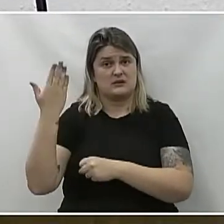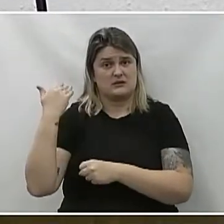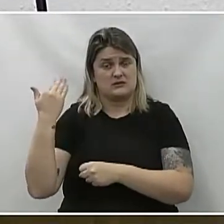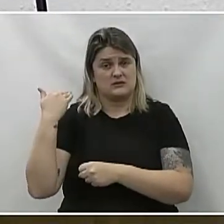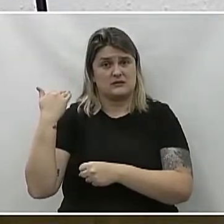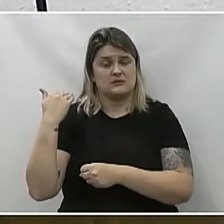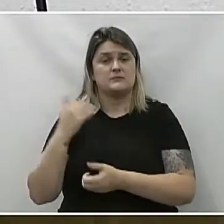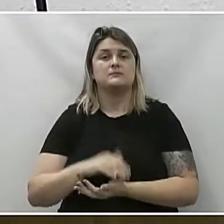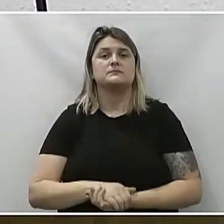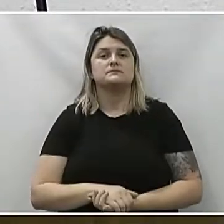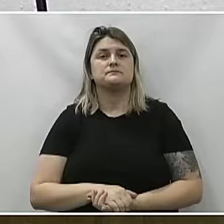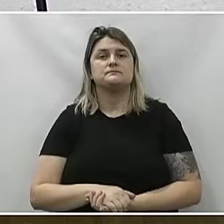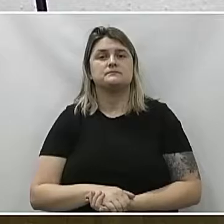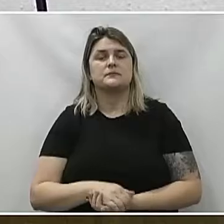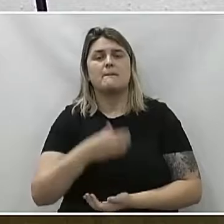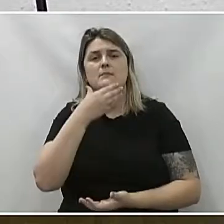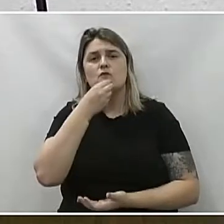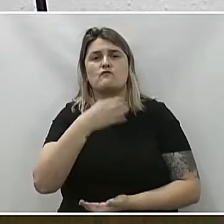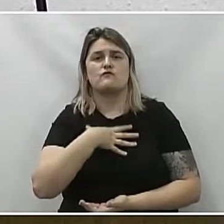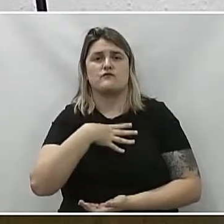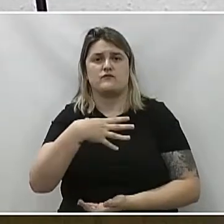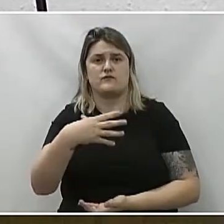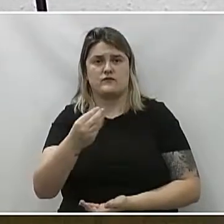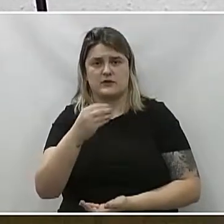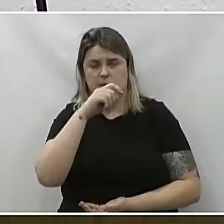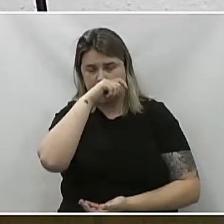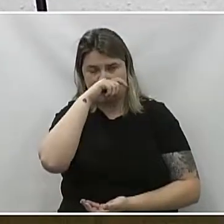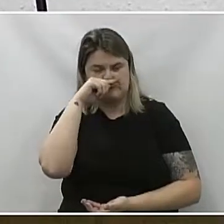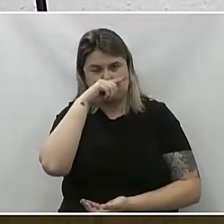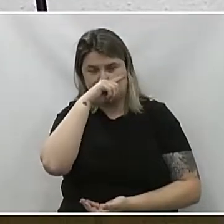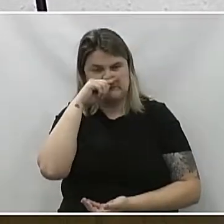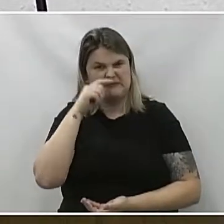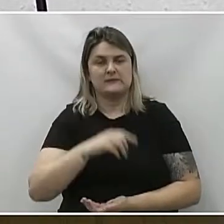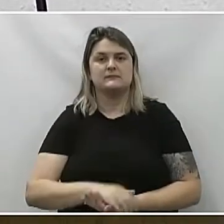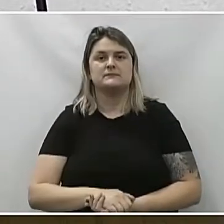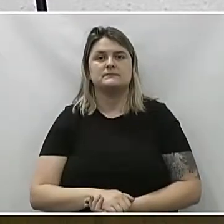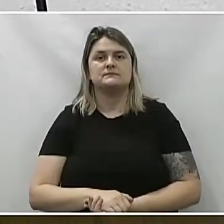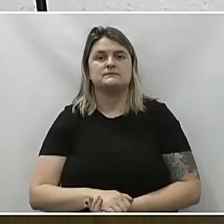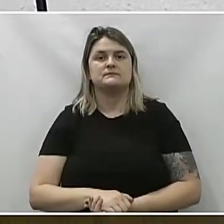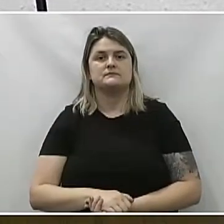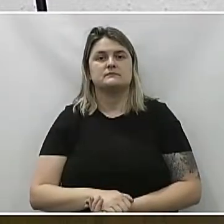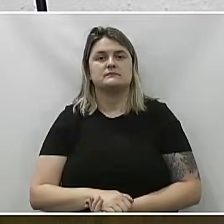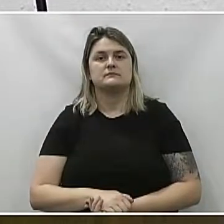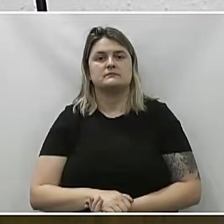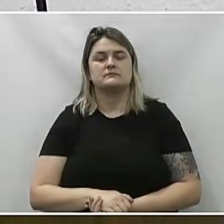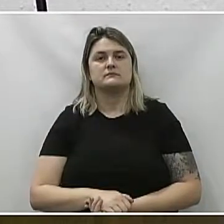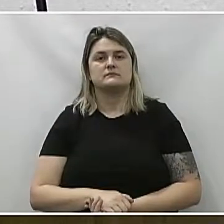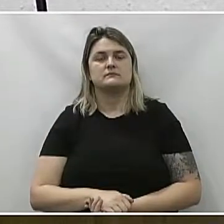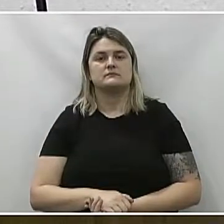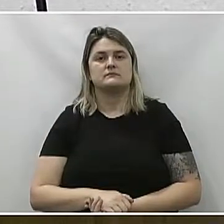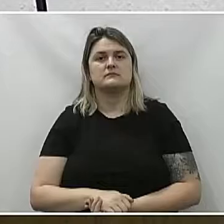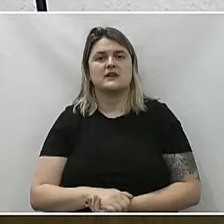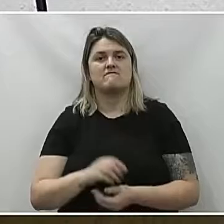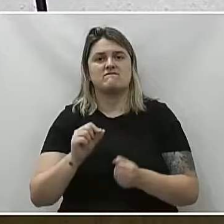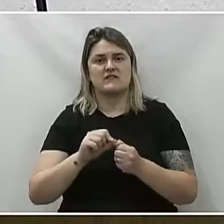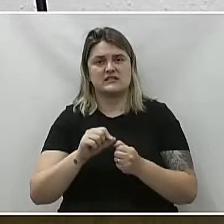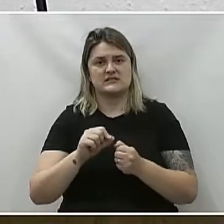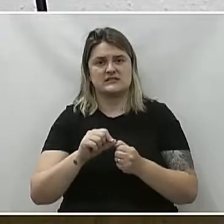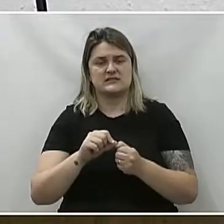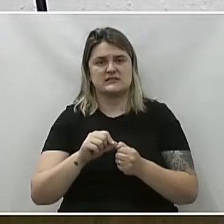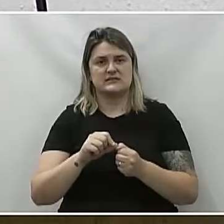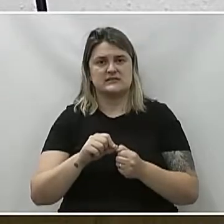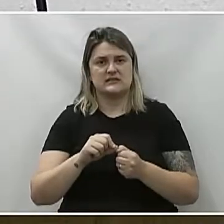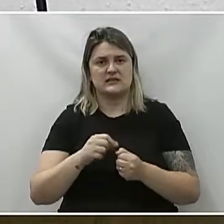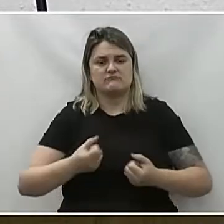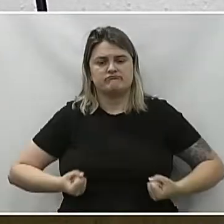vocês. No ano passado, ele não foi fazer. Não usamos. Uma eco de vias